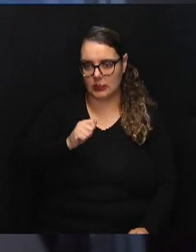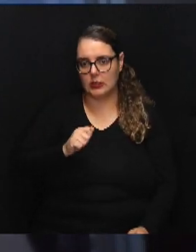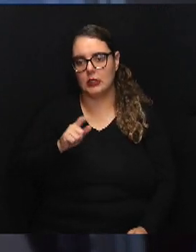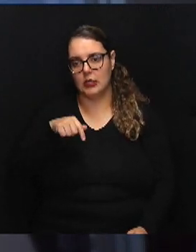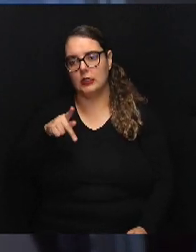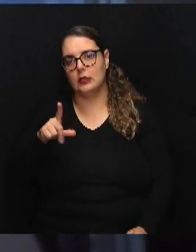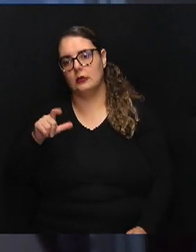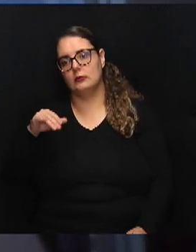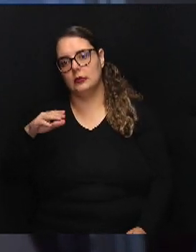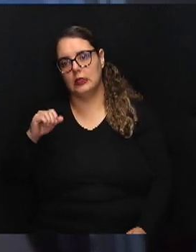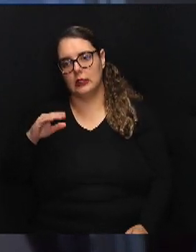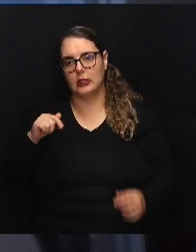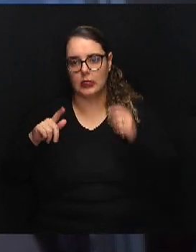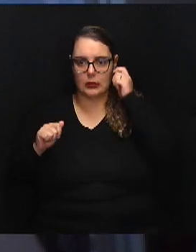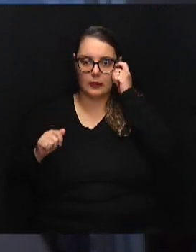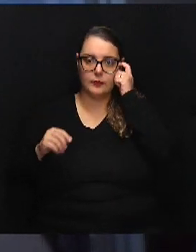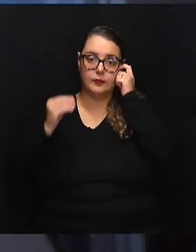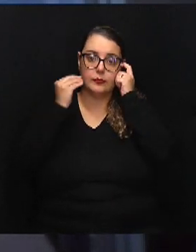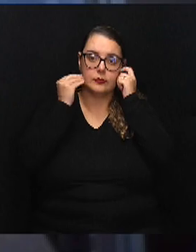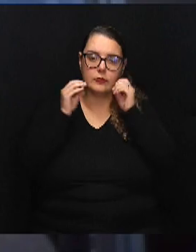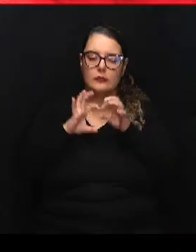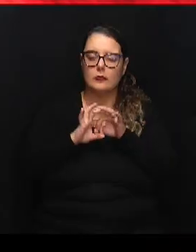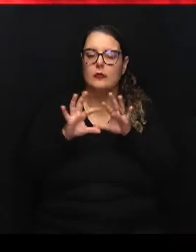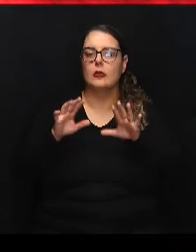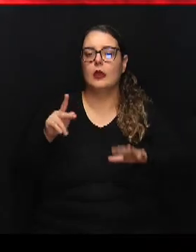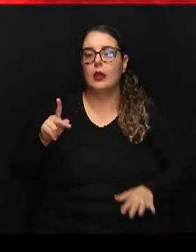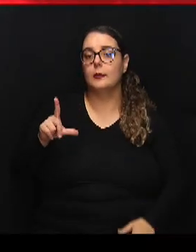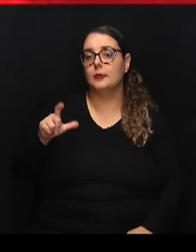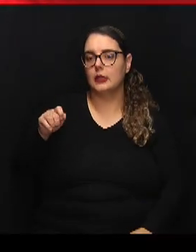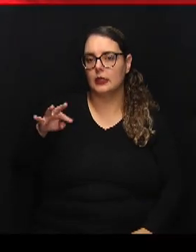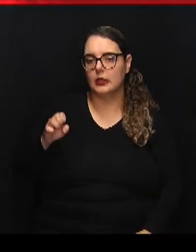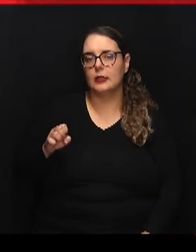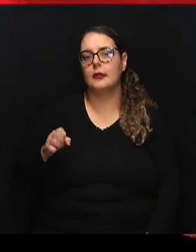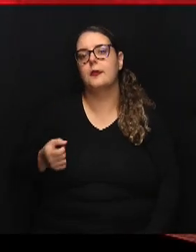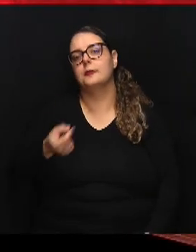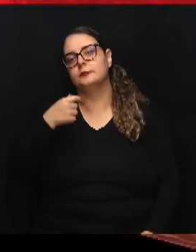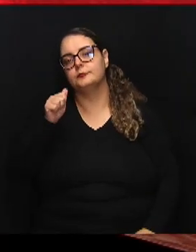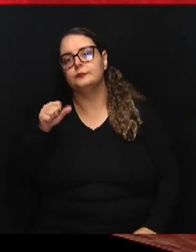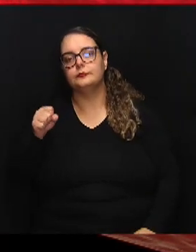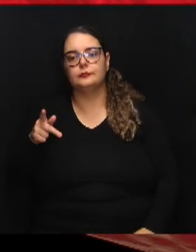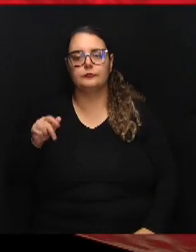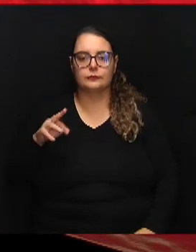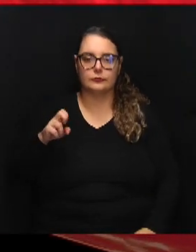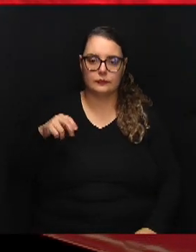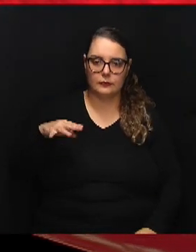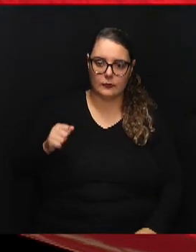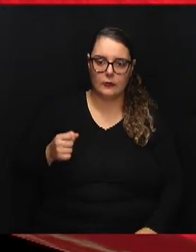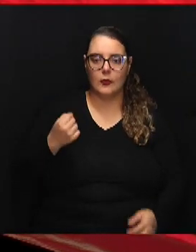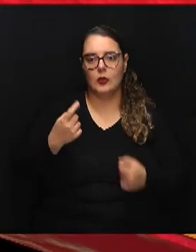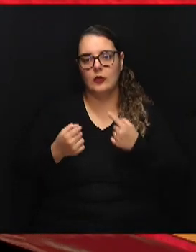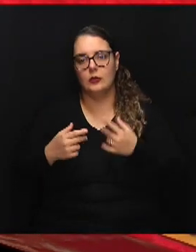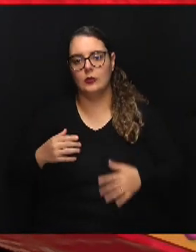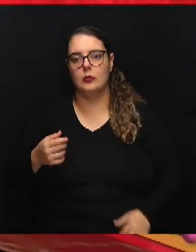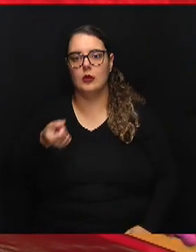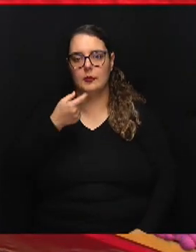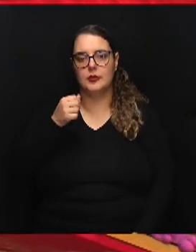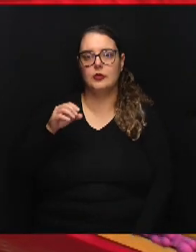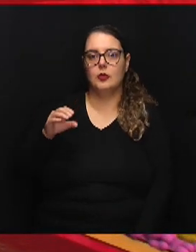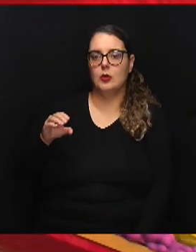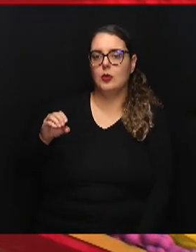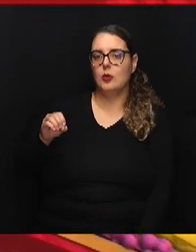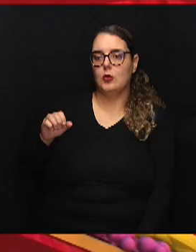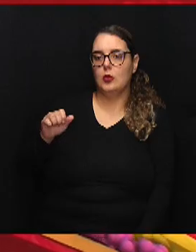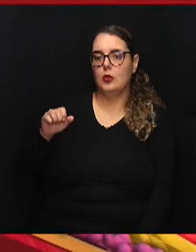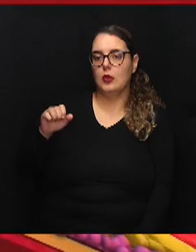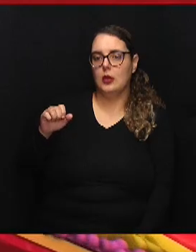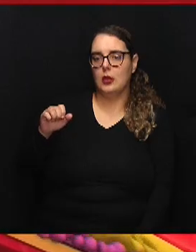tentar soltar, vamos dizer assim, essas plaquetas, usando aspirina, outros remédios anticoagulantes e, por fim, se